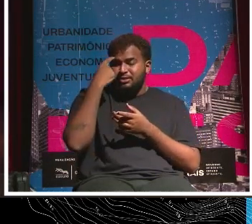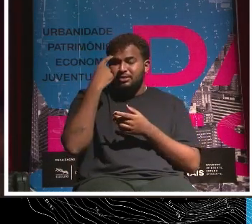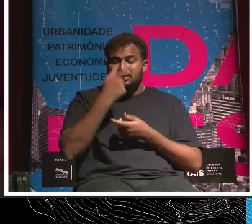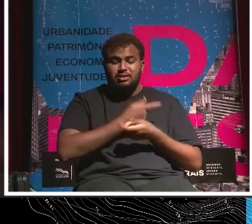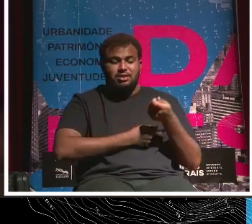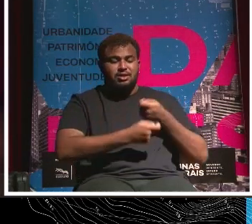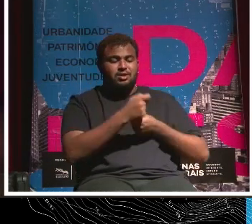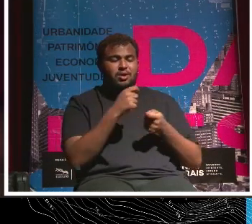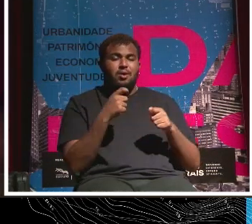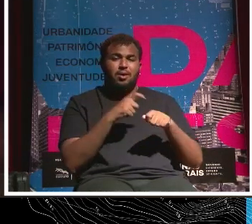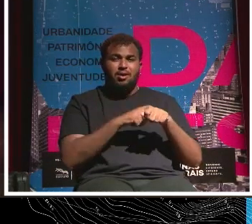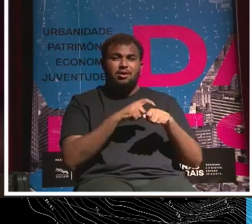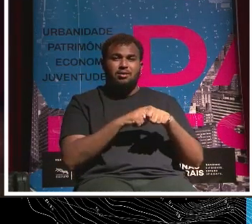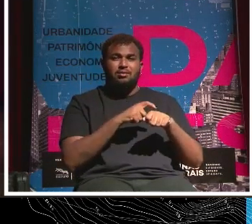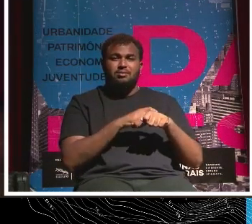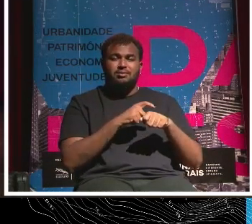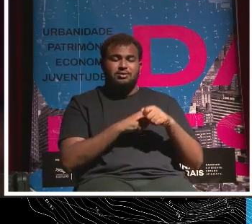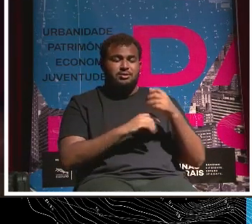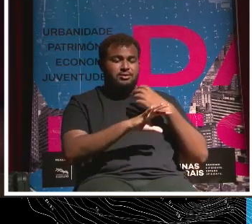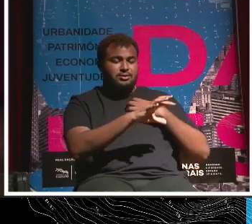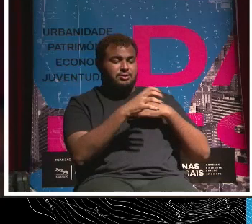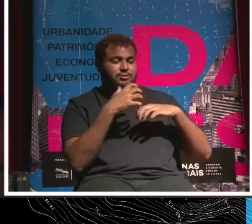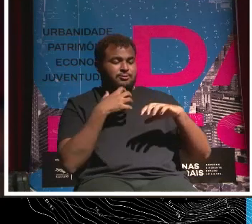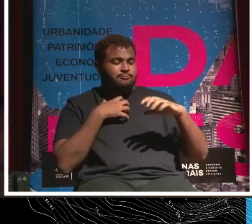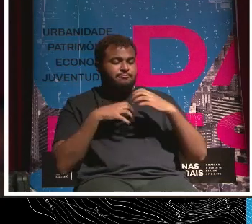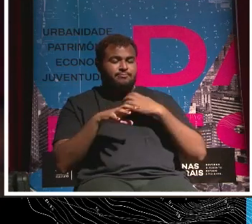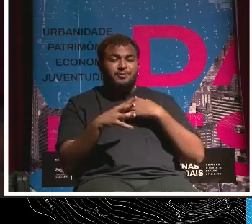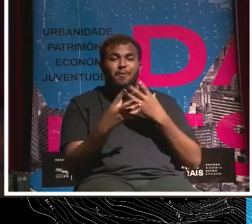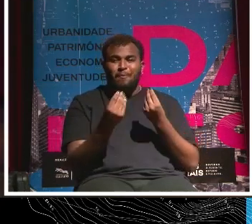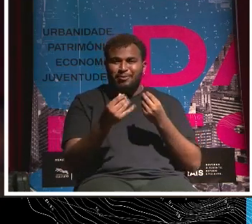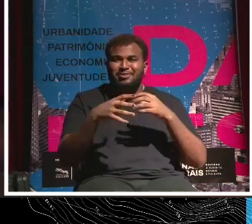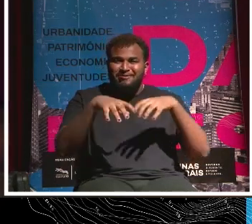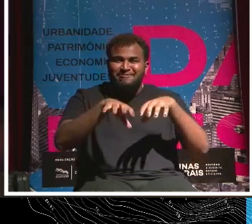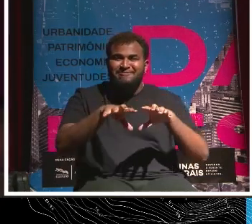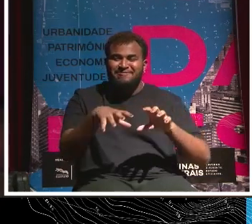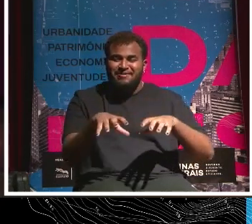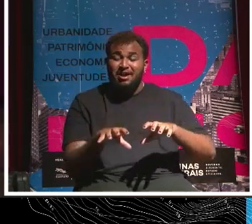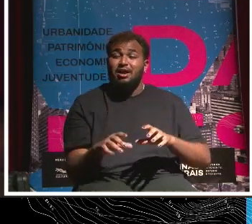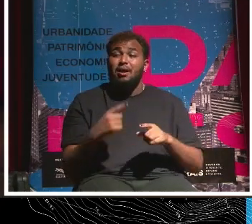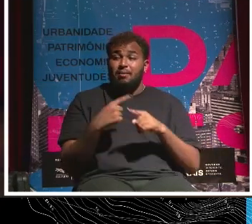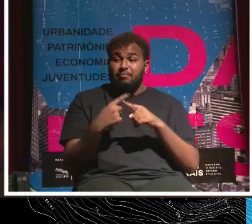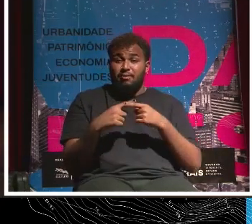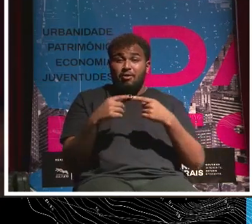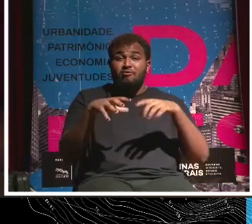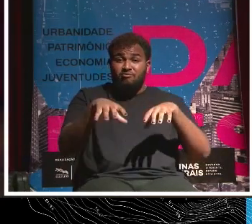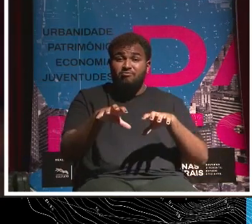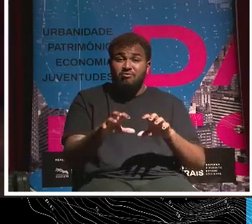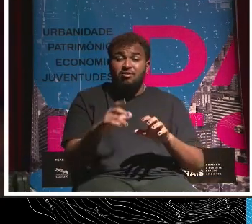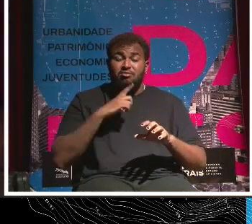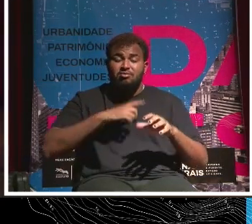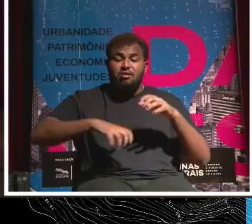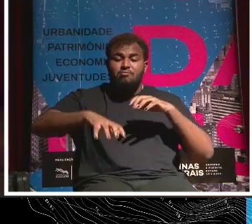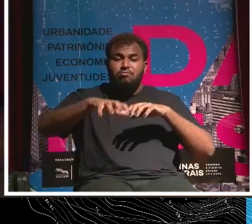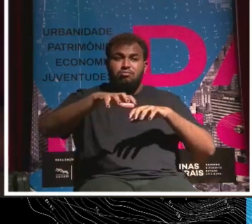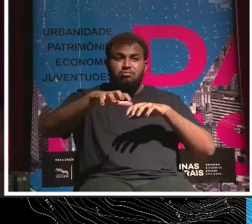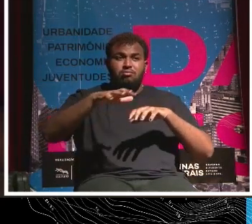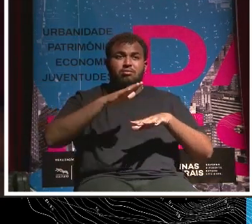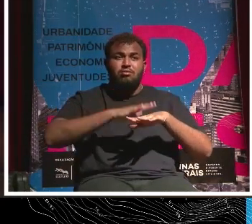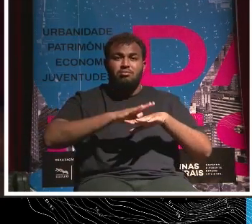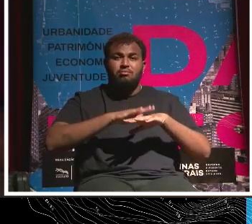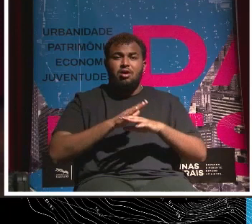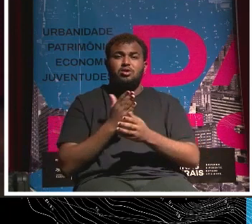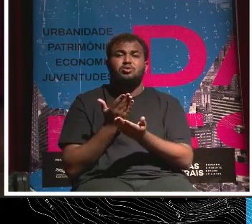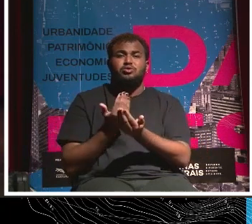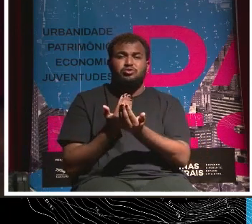desse lugar de escuta, de afeto, de muito funk. O funk, para mim, é mobilizador, sim, da juventude. Como você trouxe...